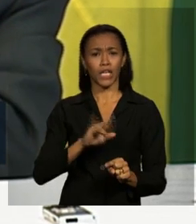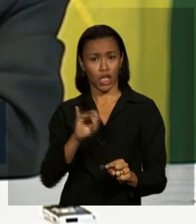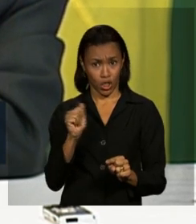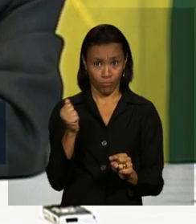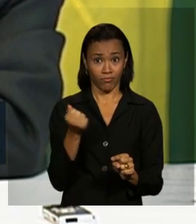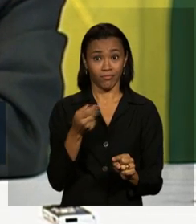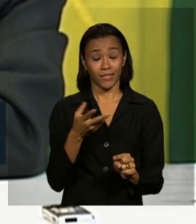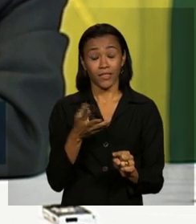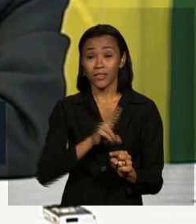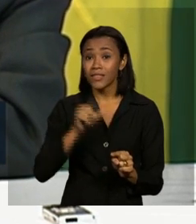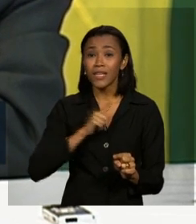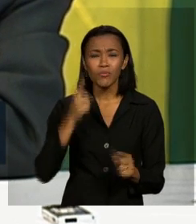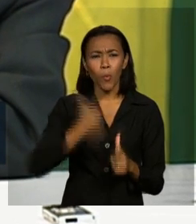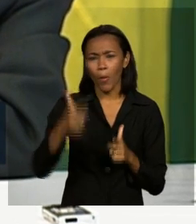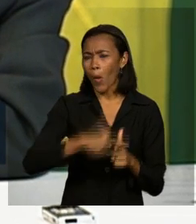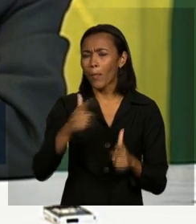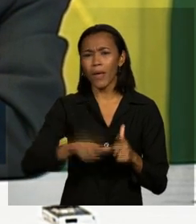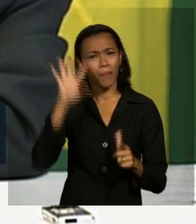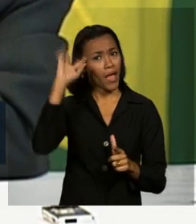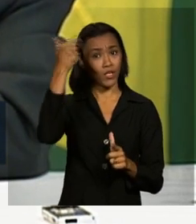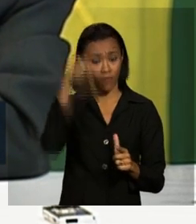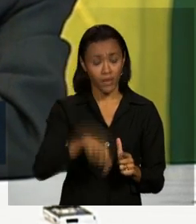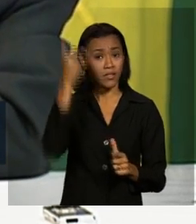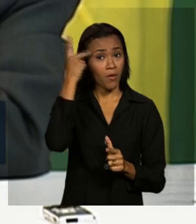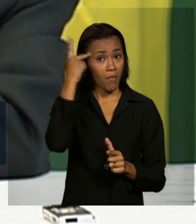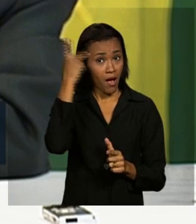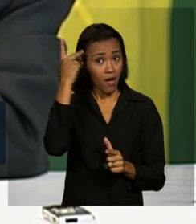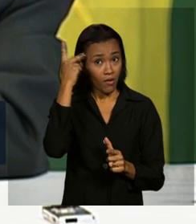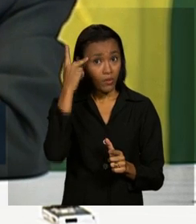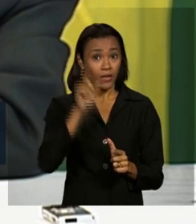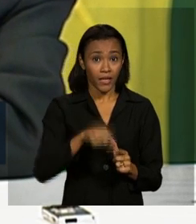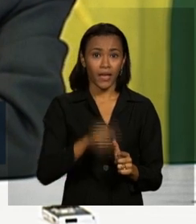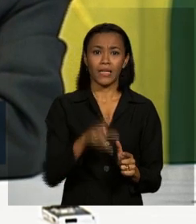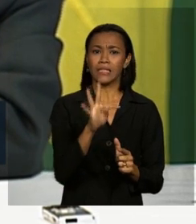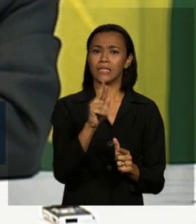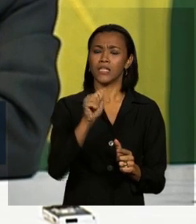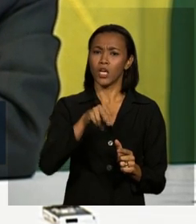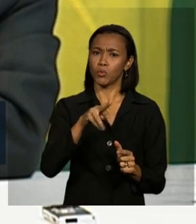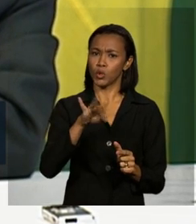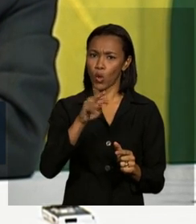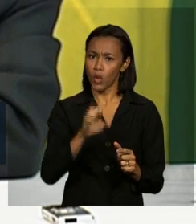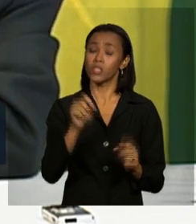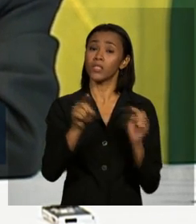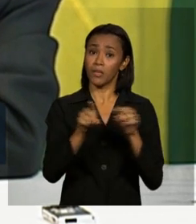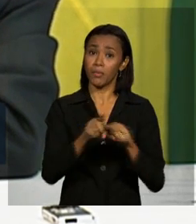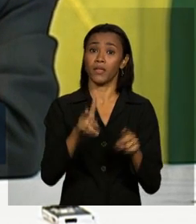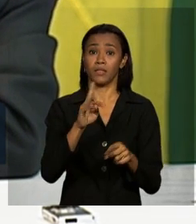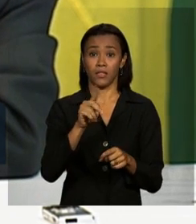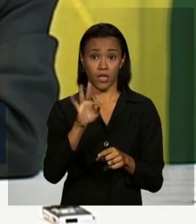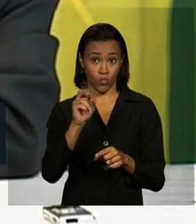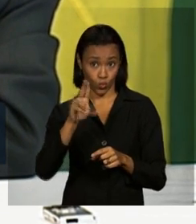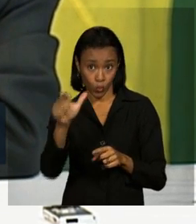eh um grande problema a resolver em São Paulo que é o Rodonel tramo Norte tramo Sul e o acesso na baixada